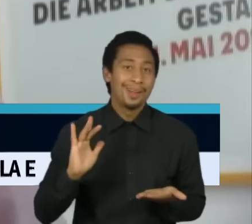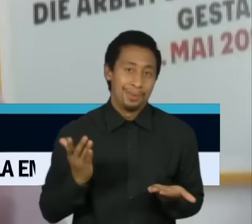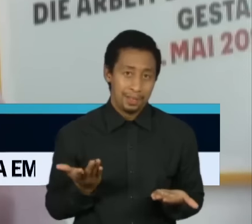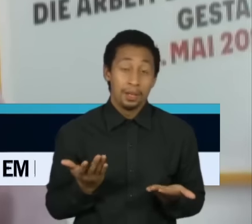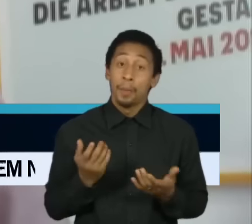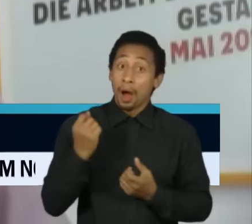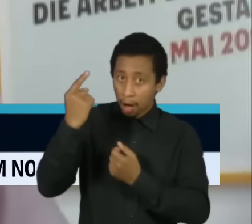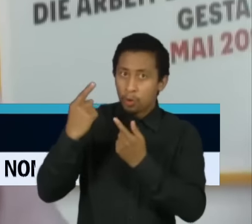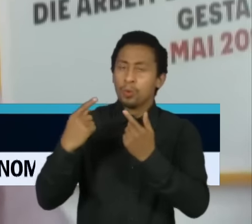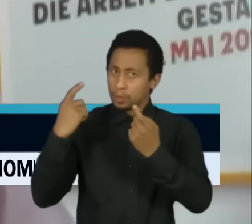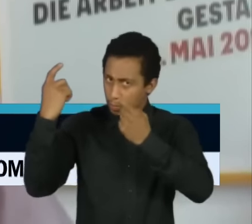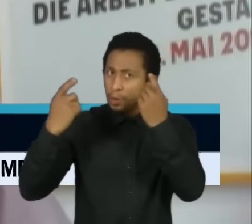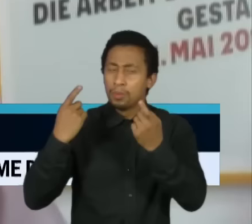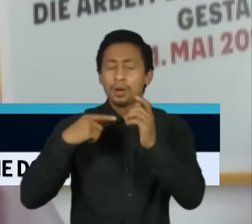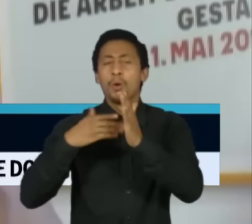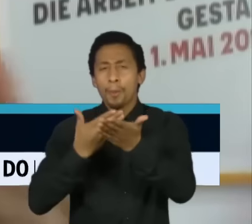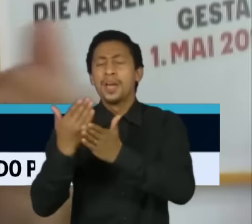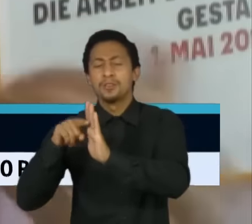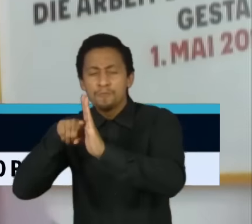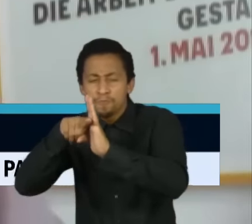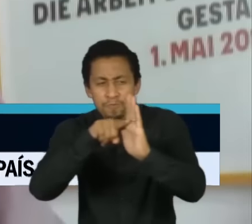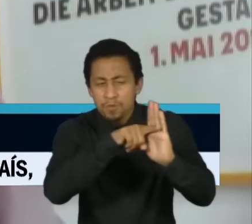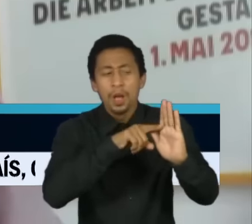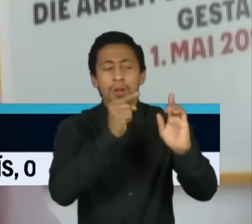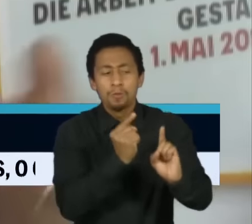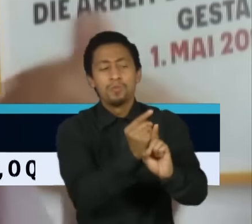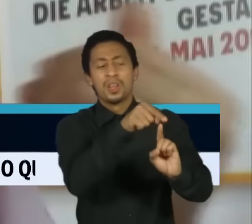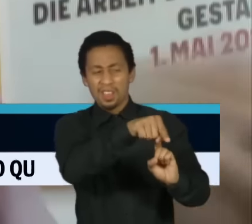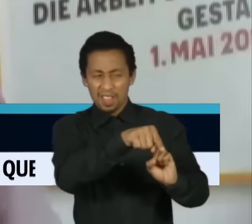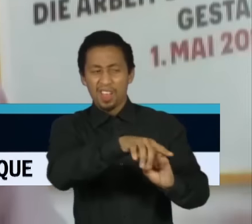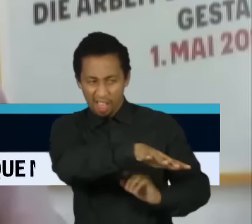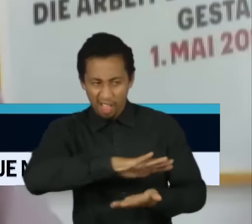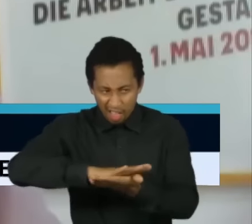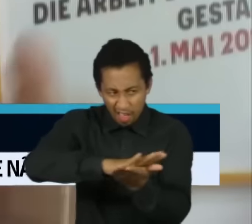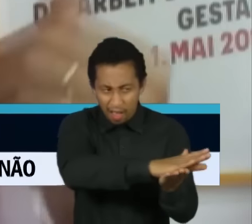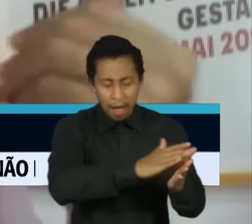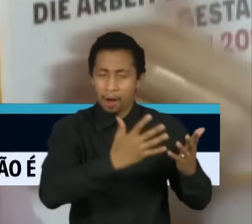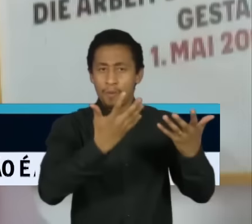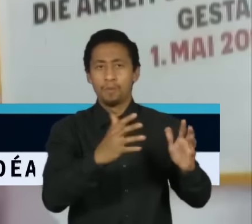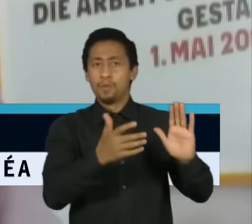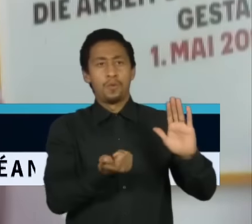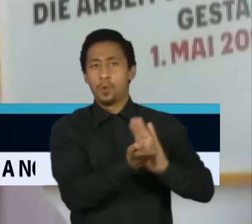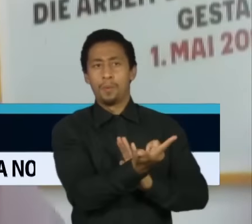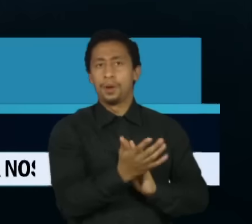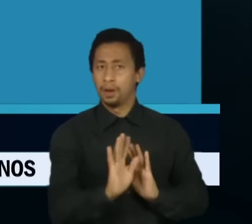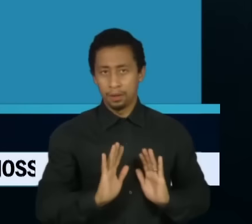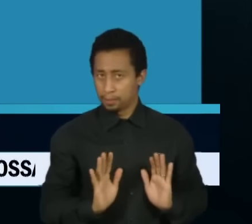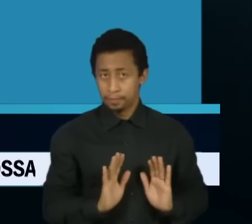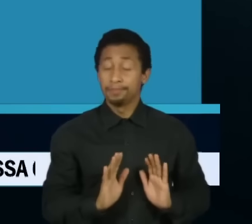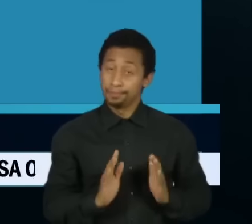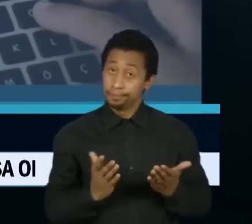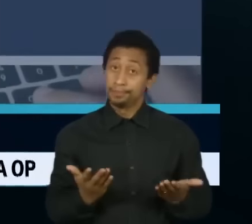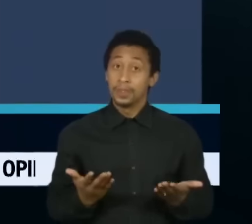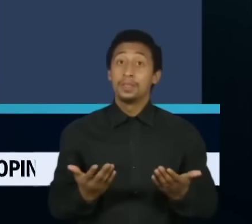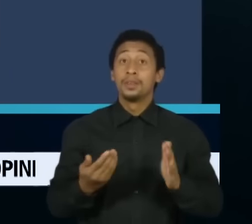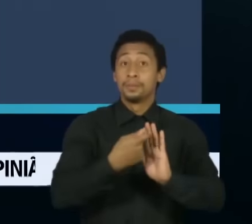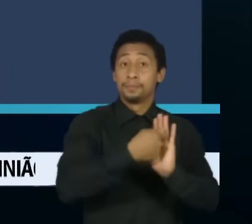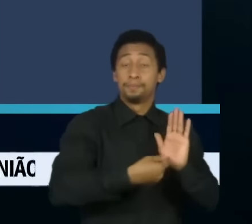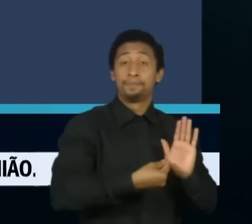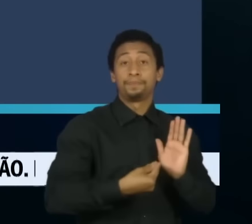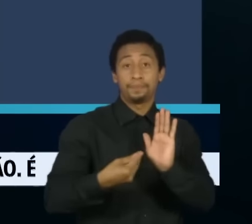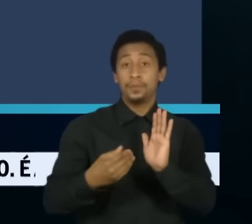muito preocupadas com o problema, né, não se esforçam para desvendar a origem, para rastrear o produto. Em nota, a